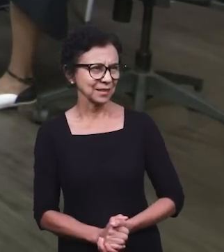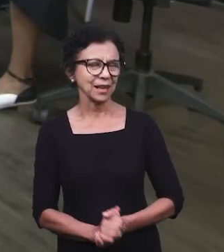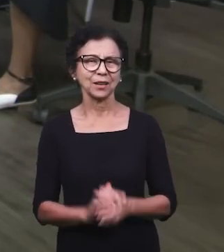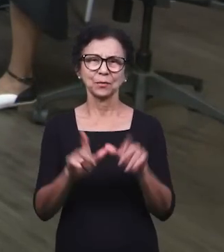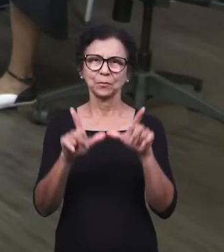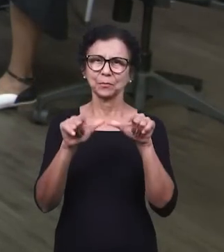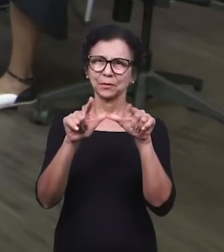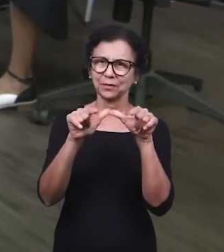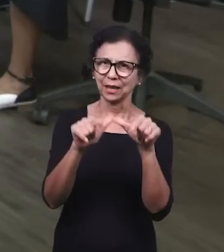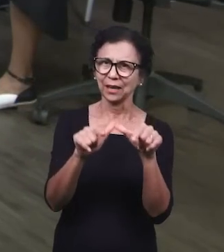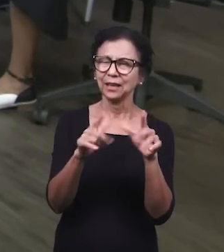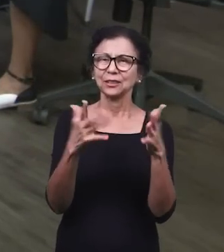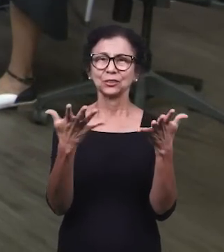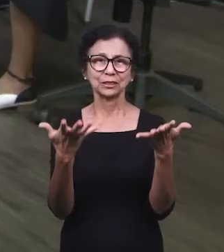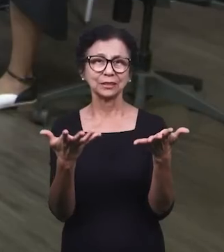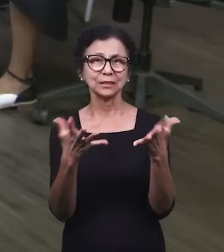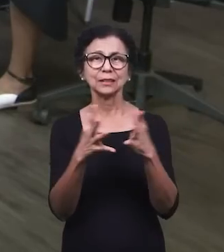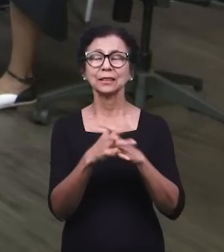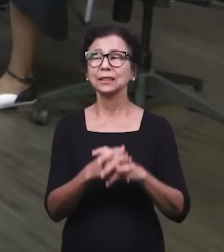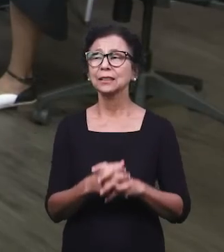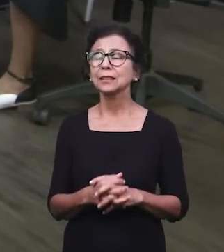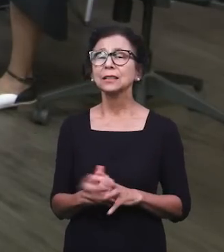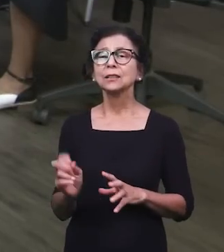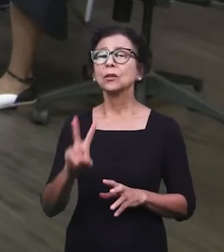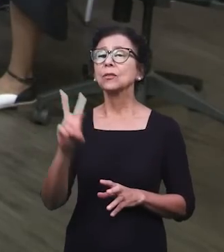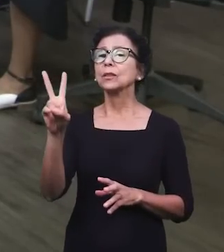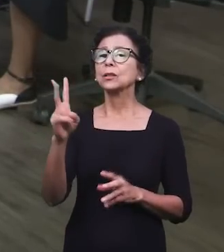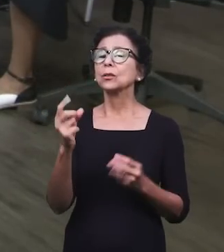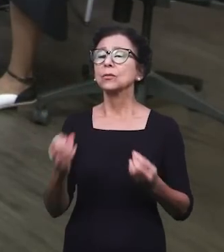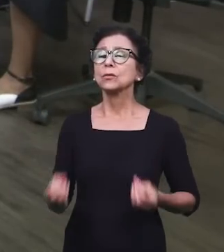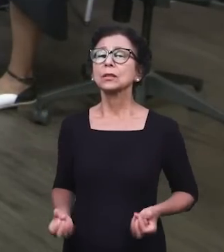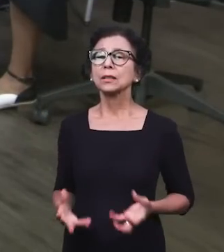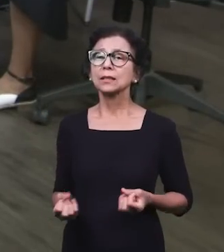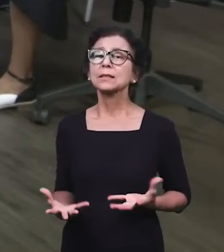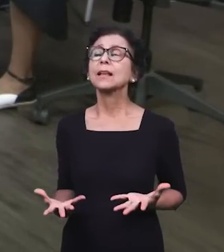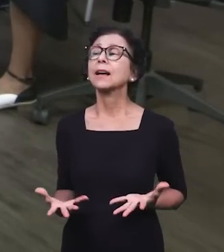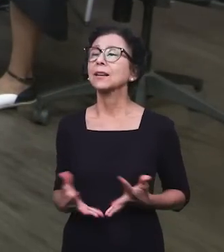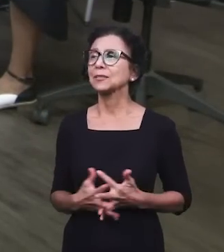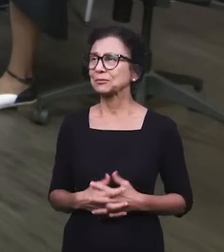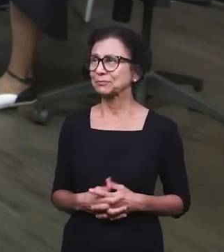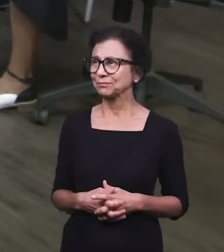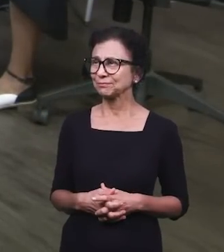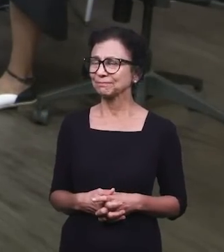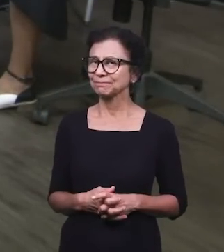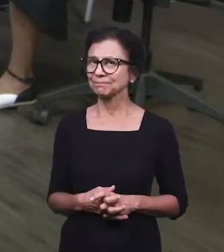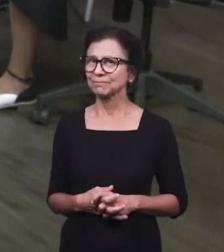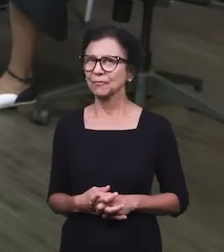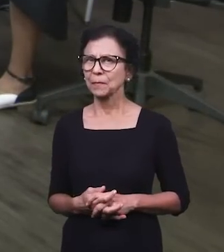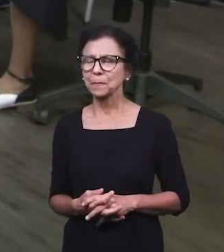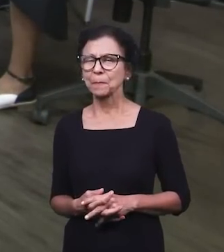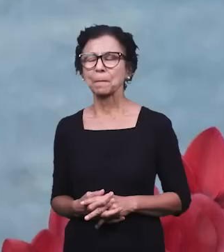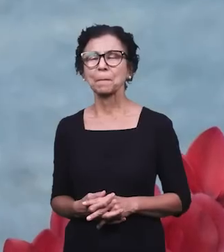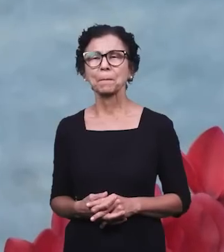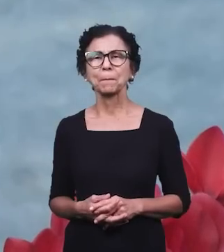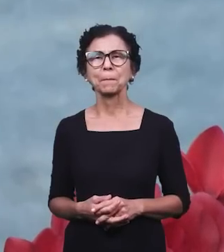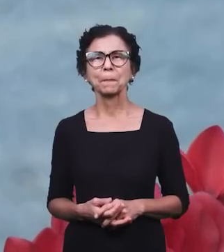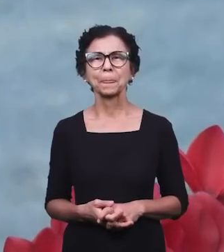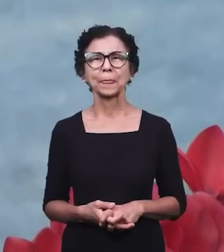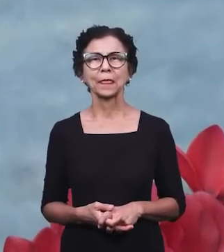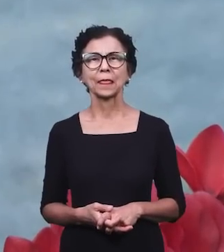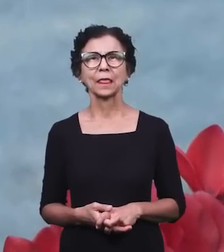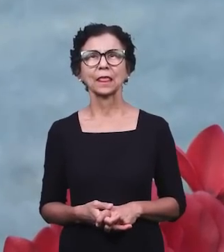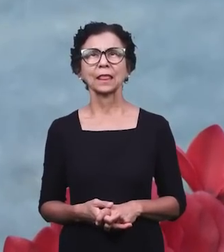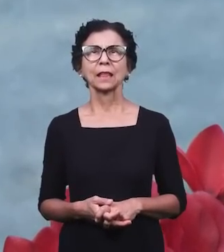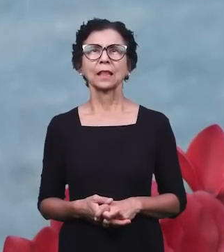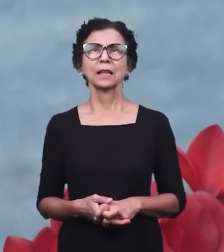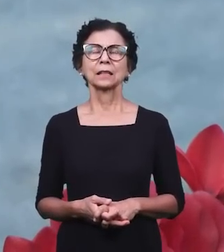pequena viagem, ou né, quanto que é, porque estava mais próximo da realidade daquele grupo de jovens ali. E nós chegamos